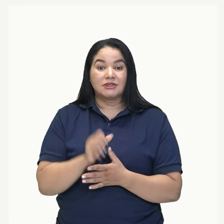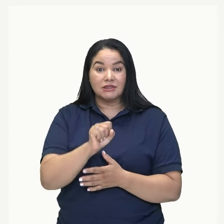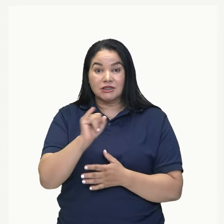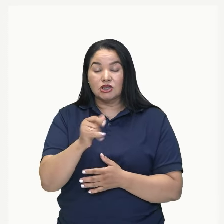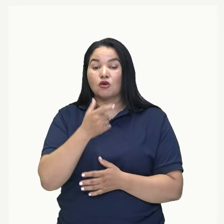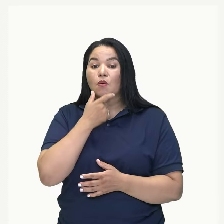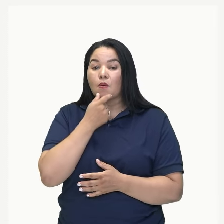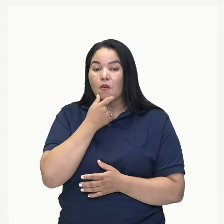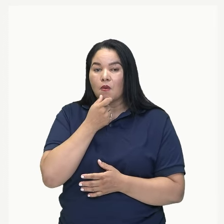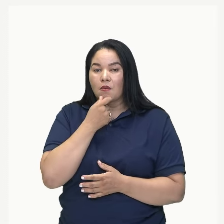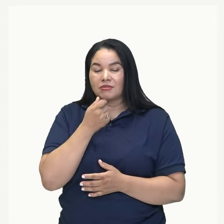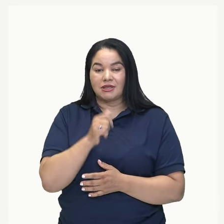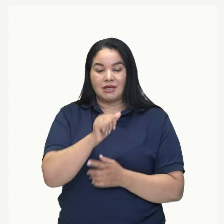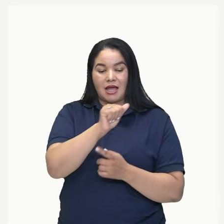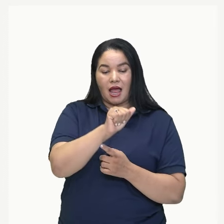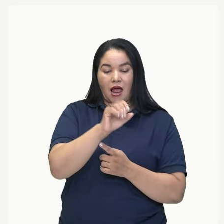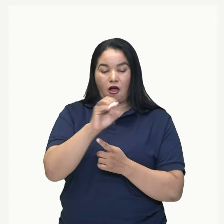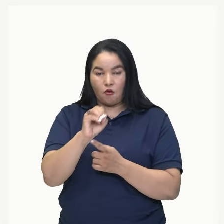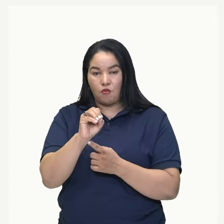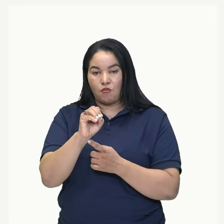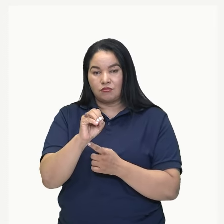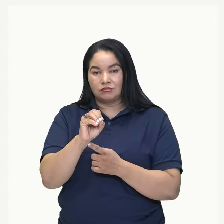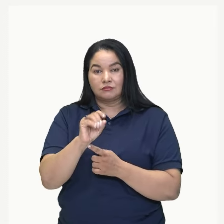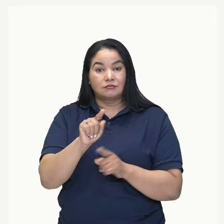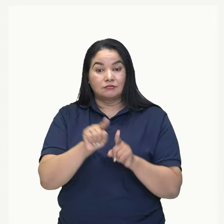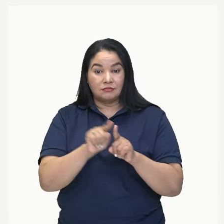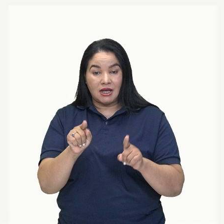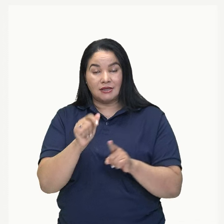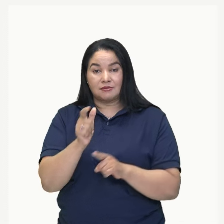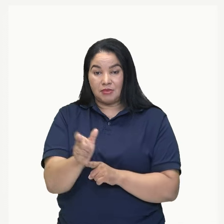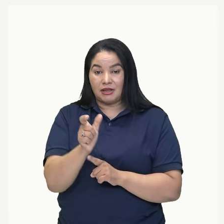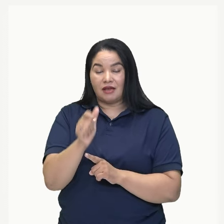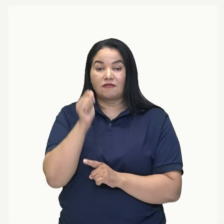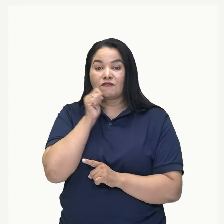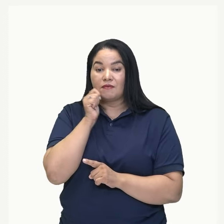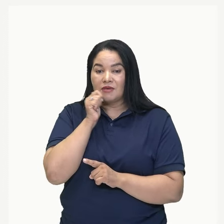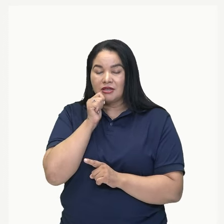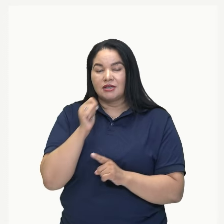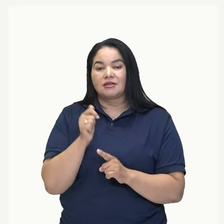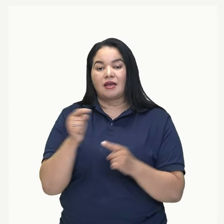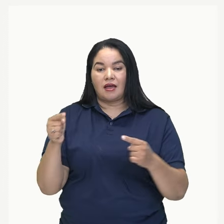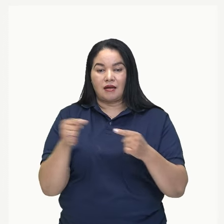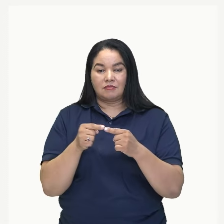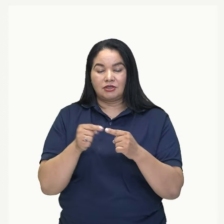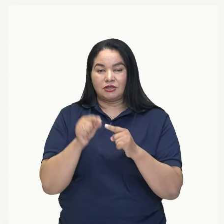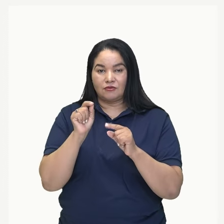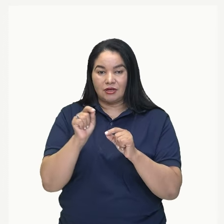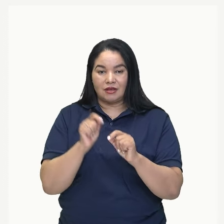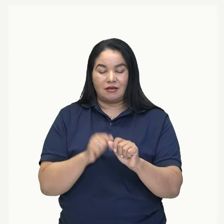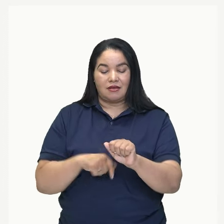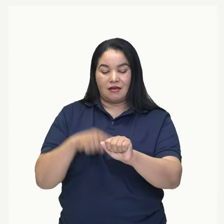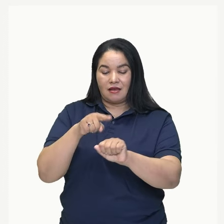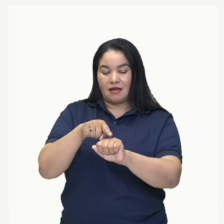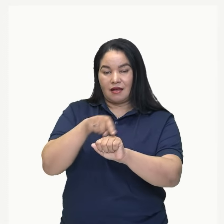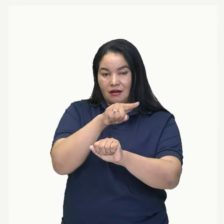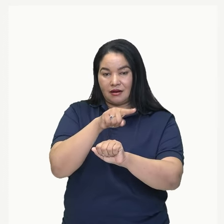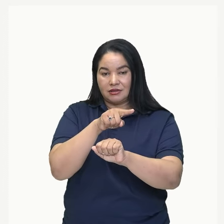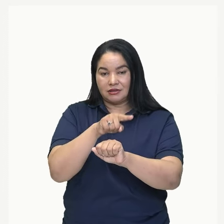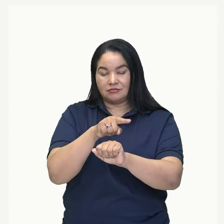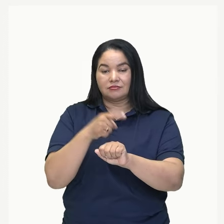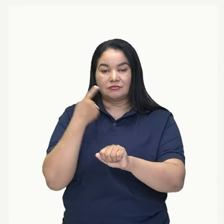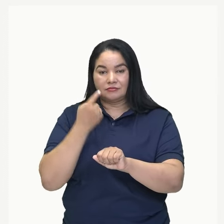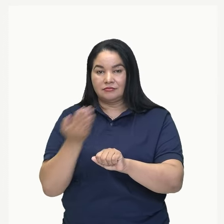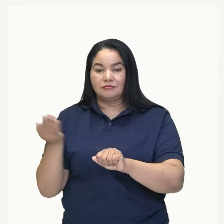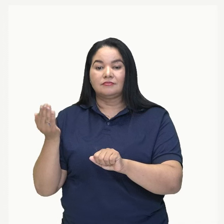filho. Então, como é feminina a palavra, aí eu preciso utilizar a crase para demonstrar esse